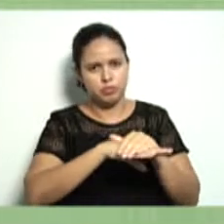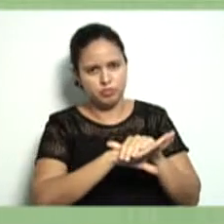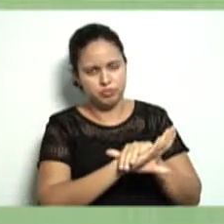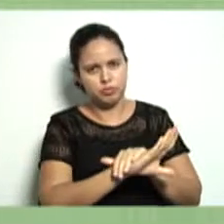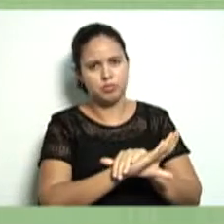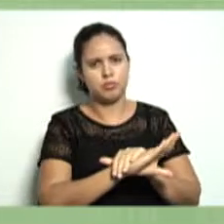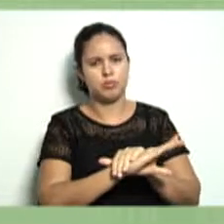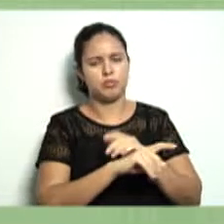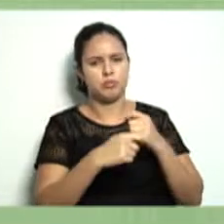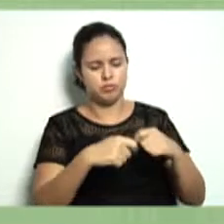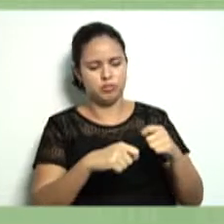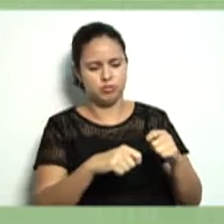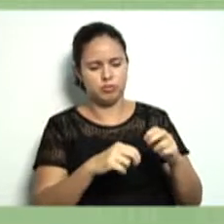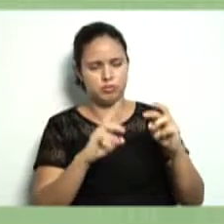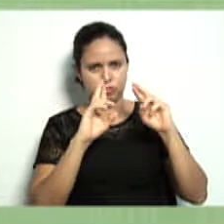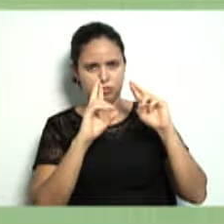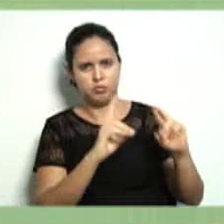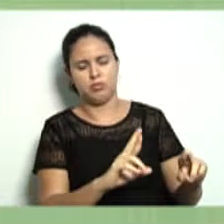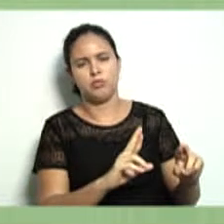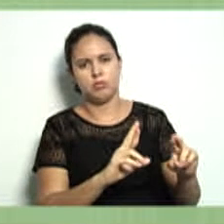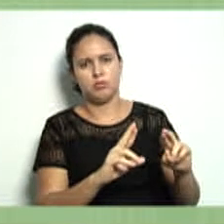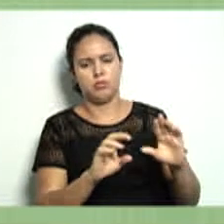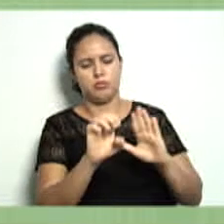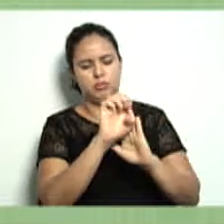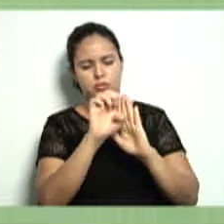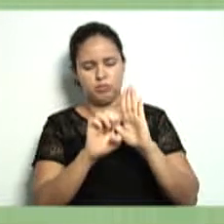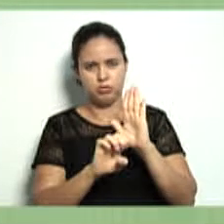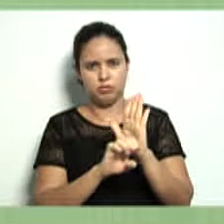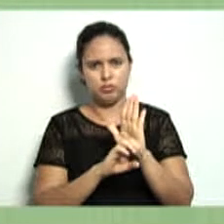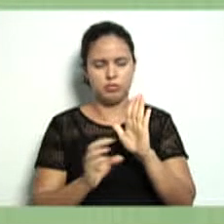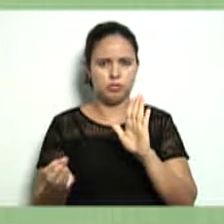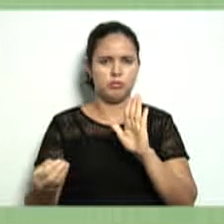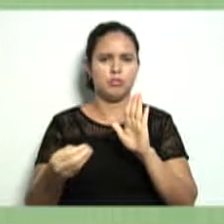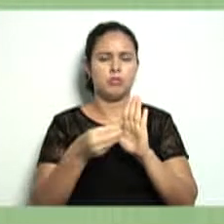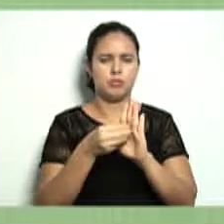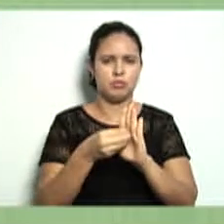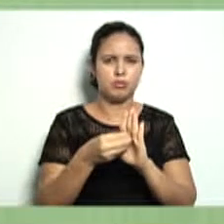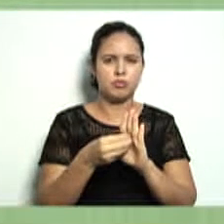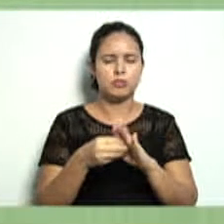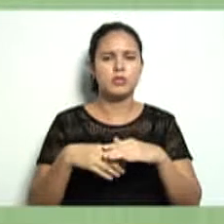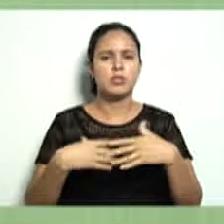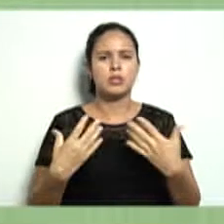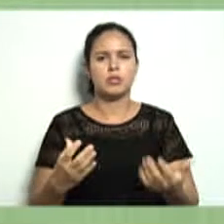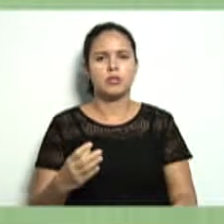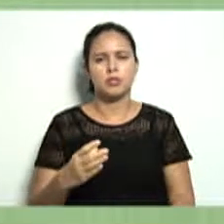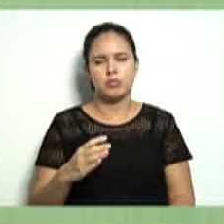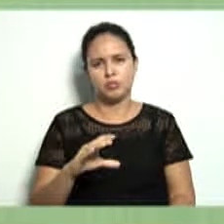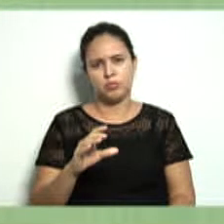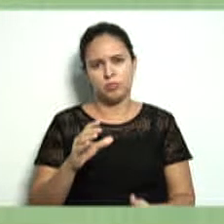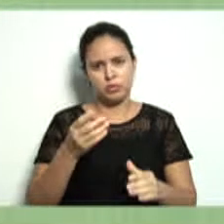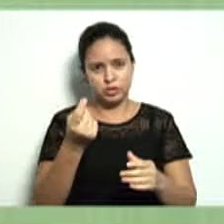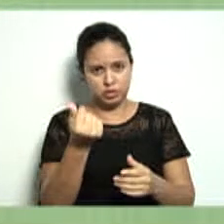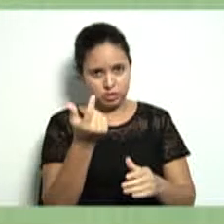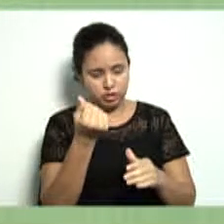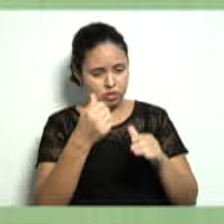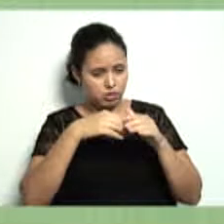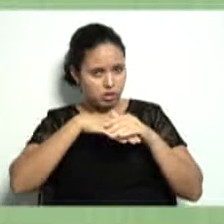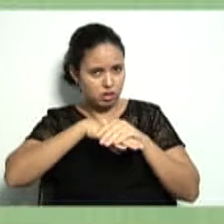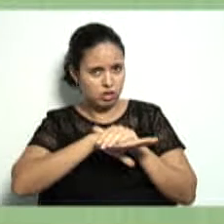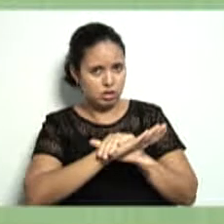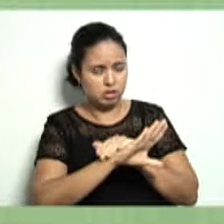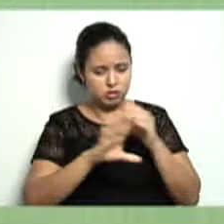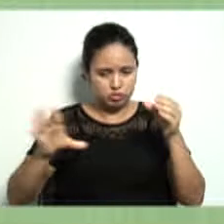Social da cooperativa. É importante isso, porque o capital que entra por meio